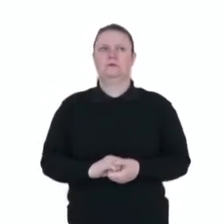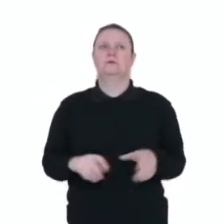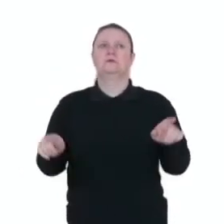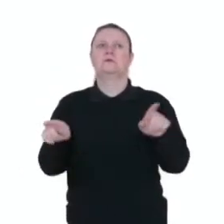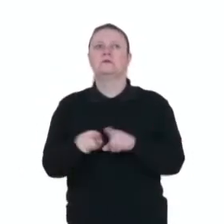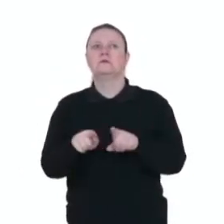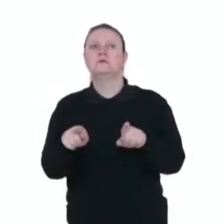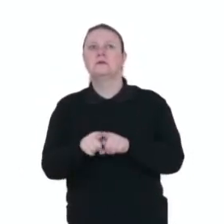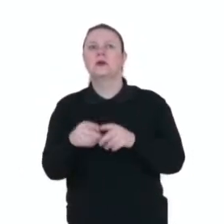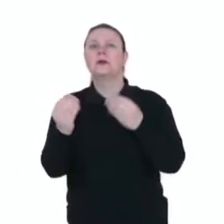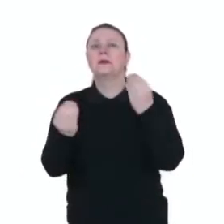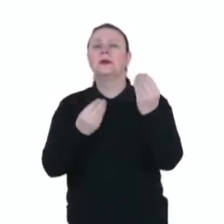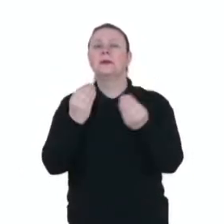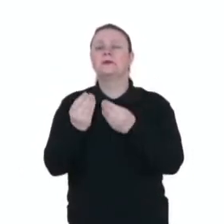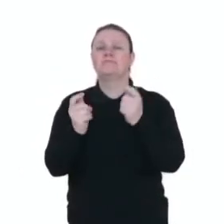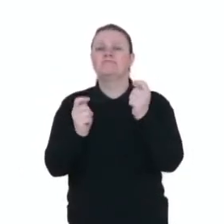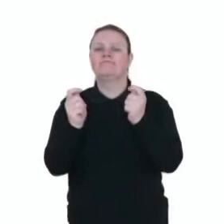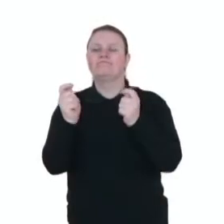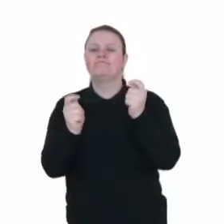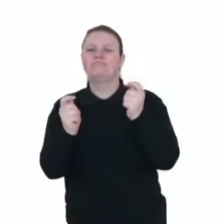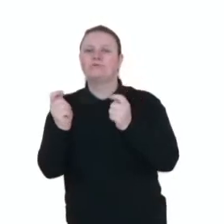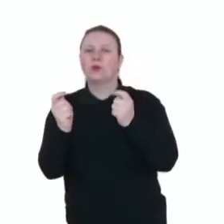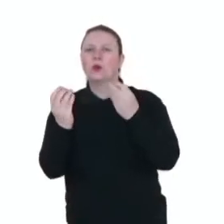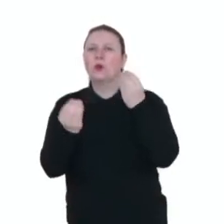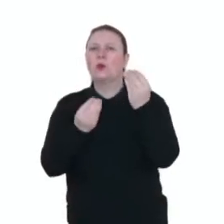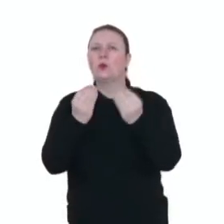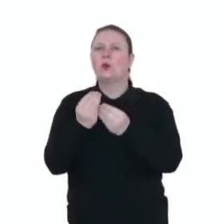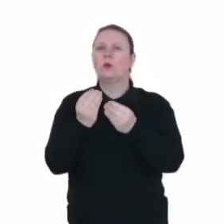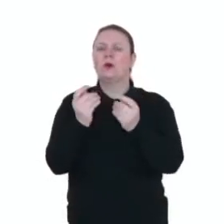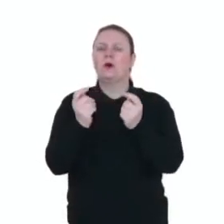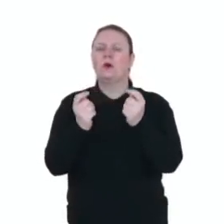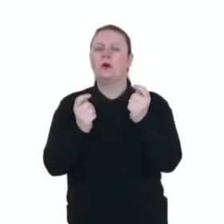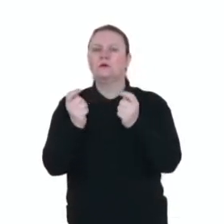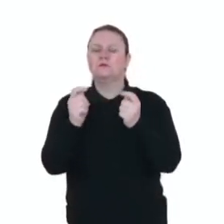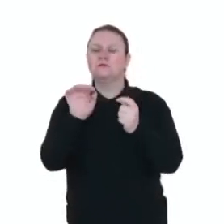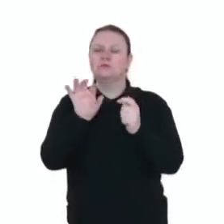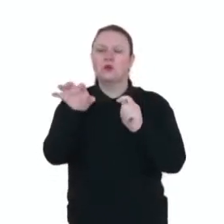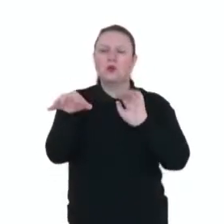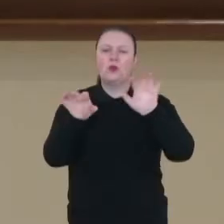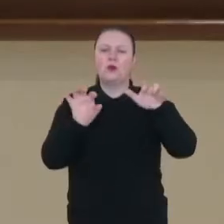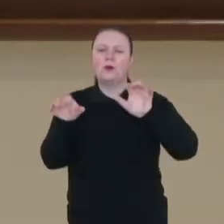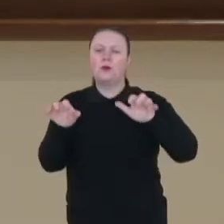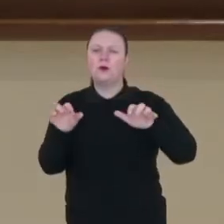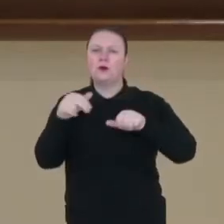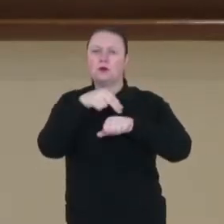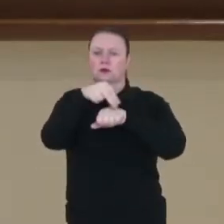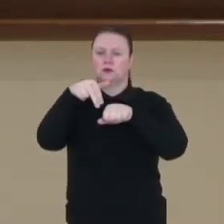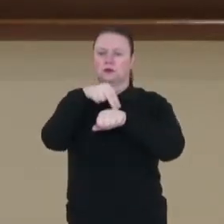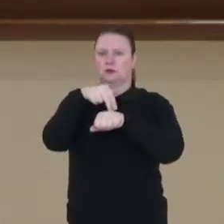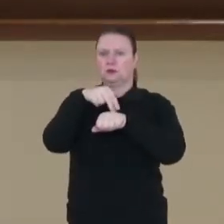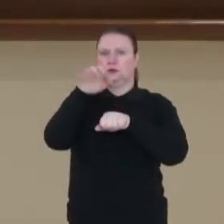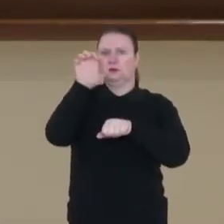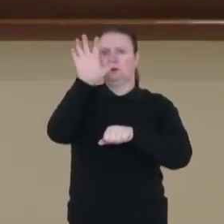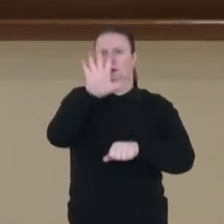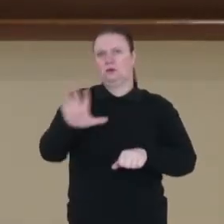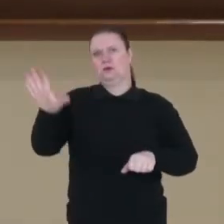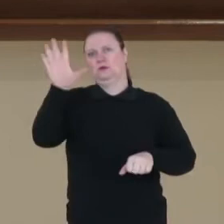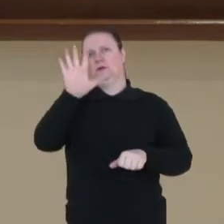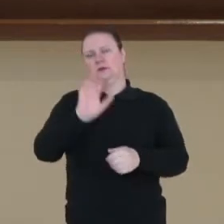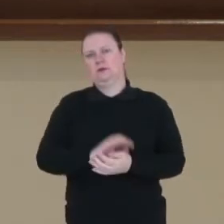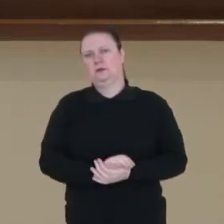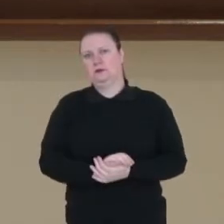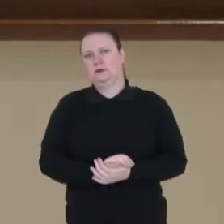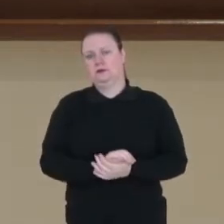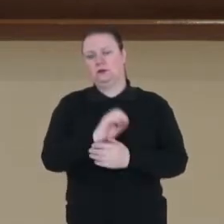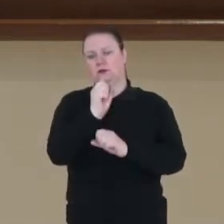algumas dominações, como ele vai ficar dominado, os territórios dominados pelas nações europeias ali no ano